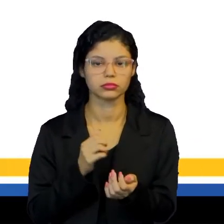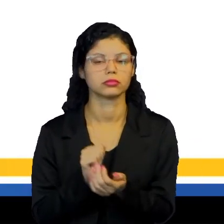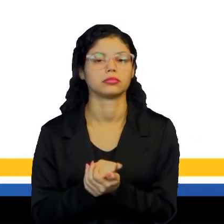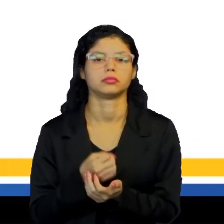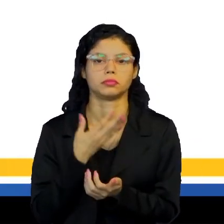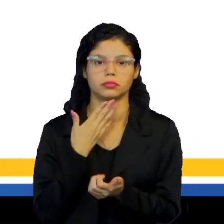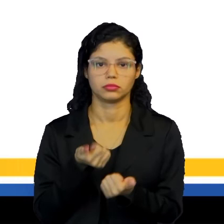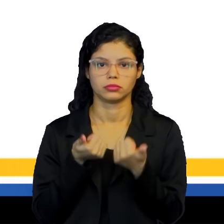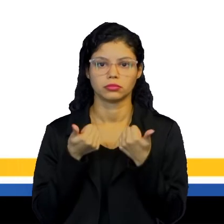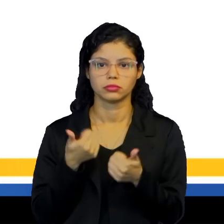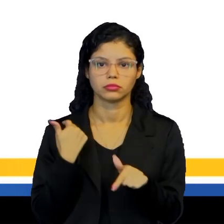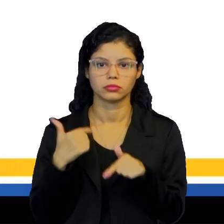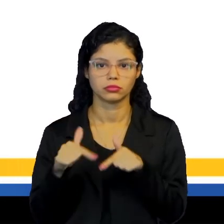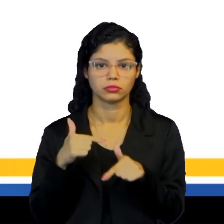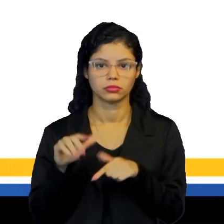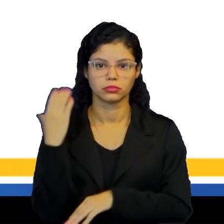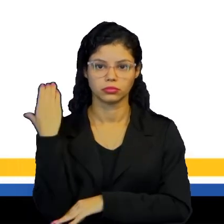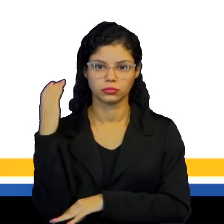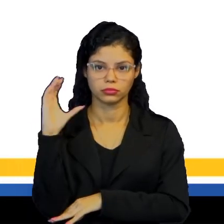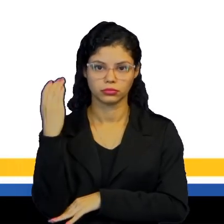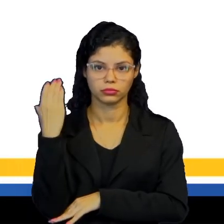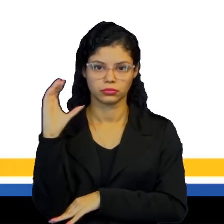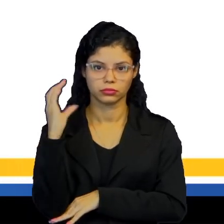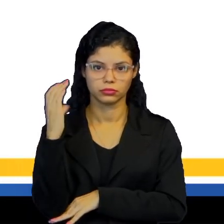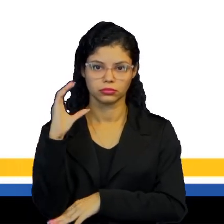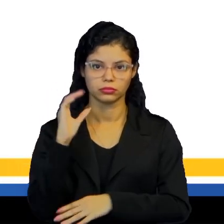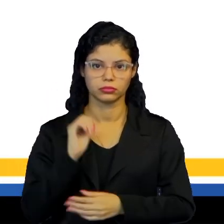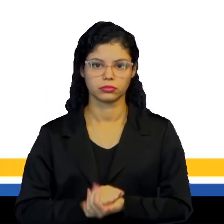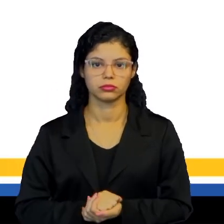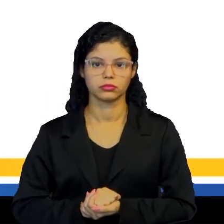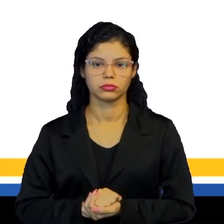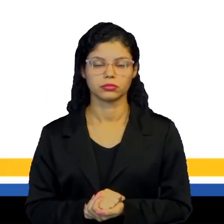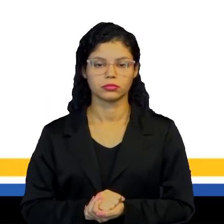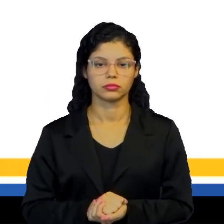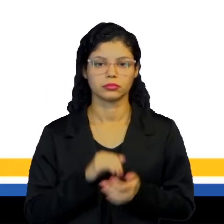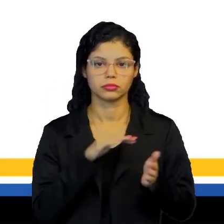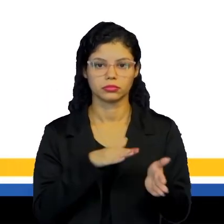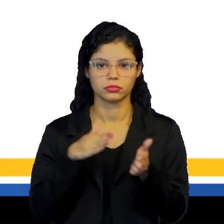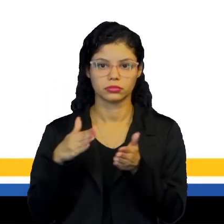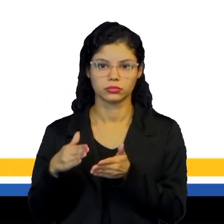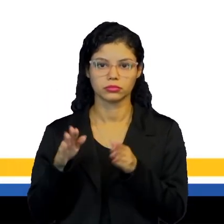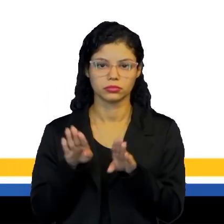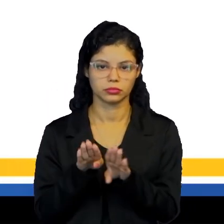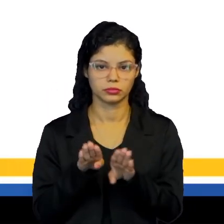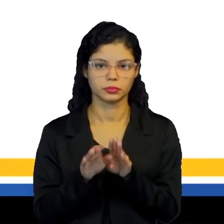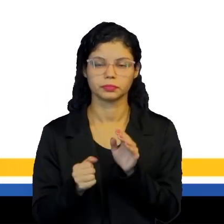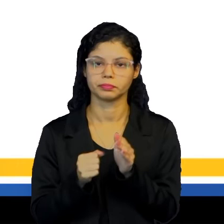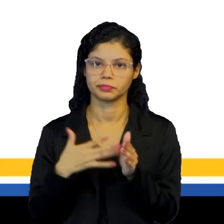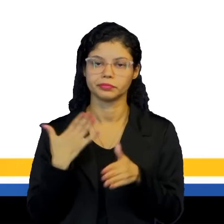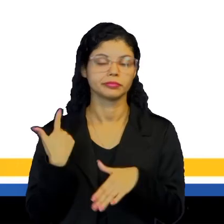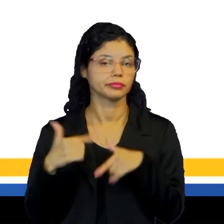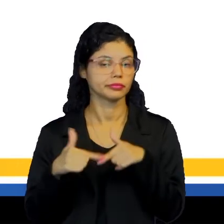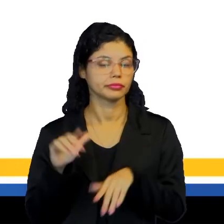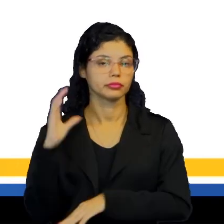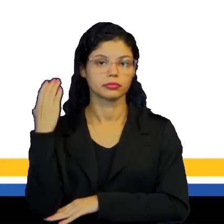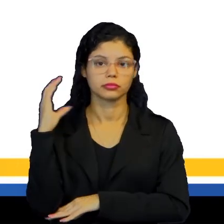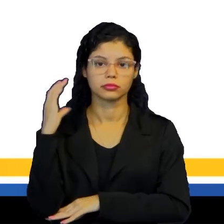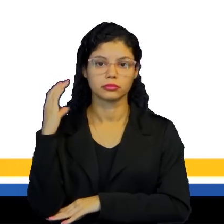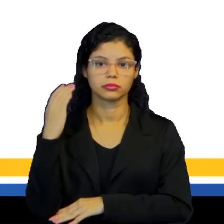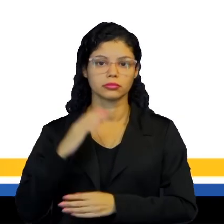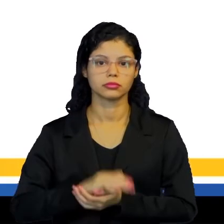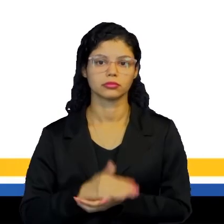trabalha muito na área científica, tá? Essa parte aí também é muito trabalhada, a tabela